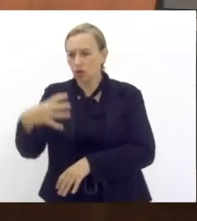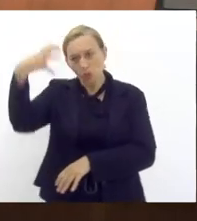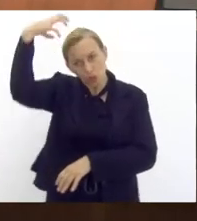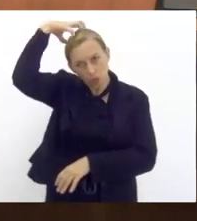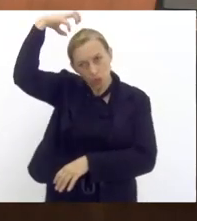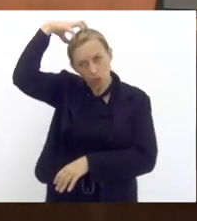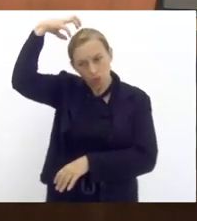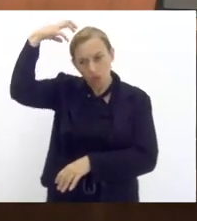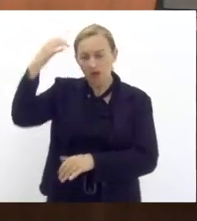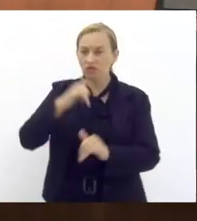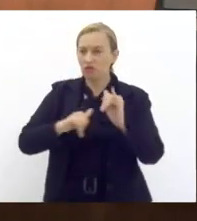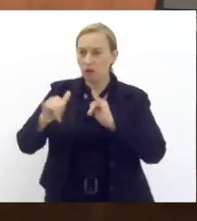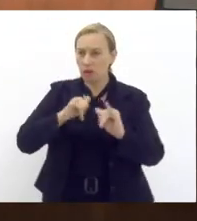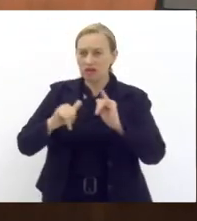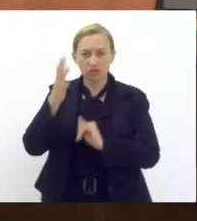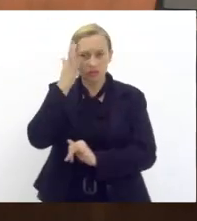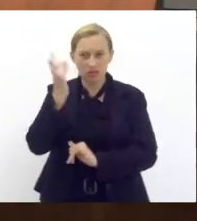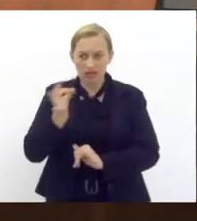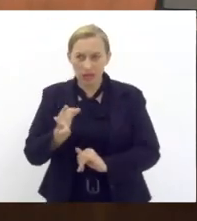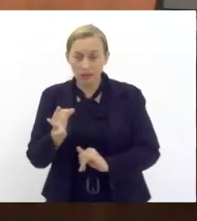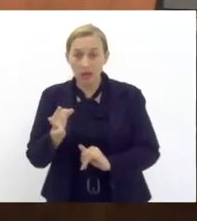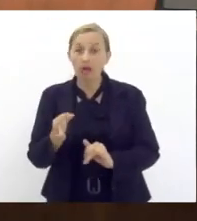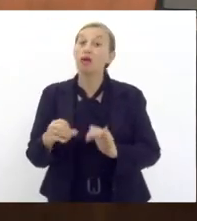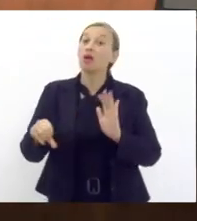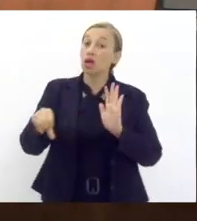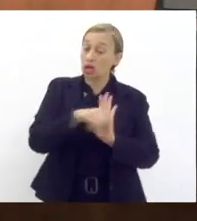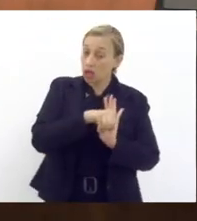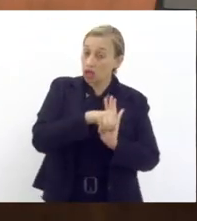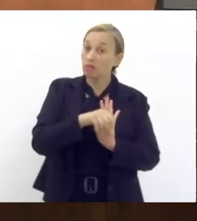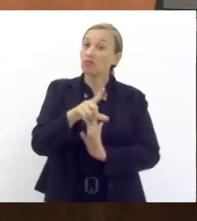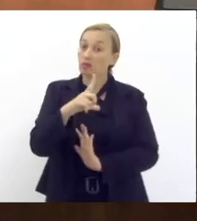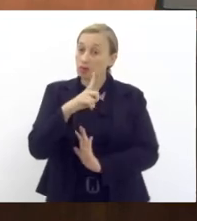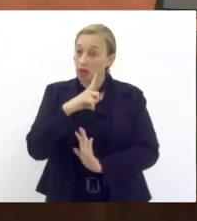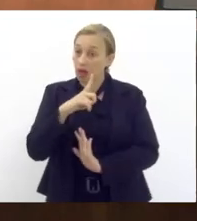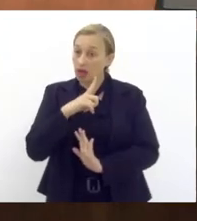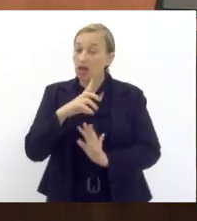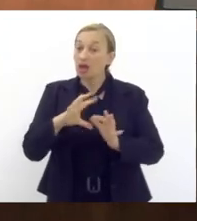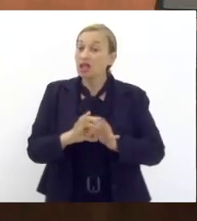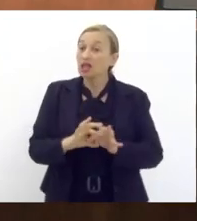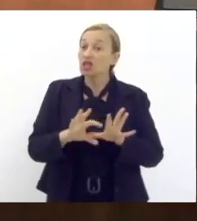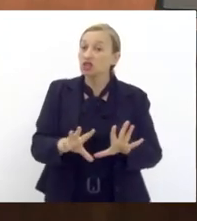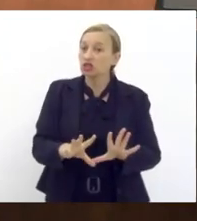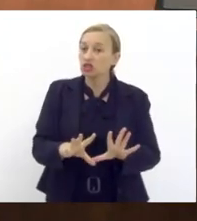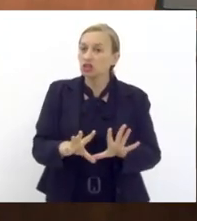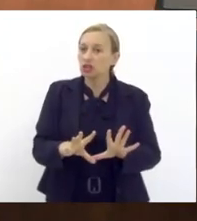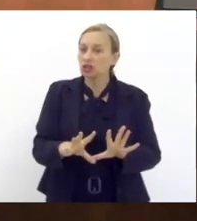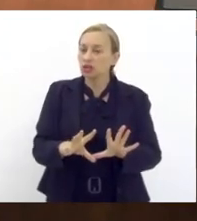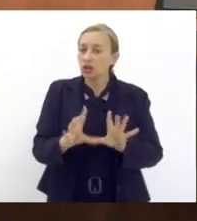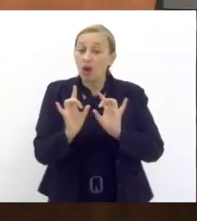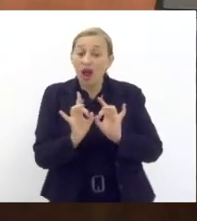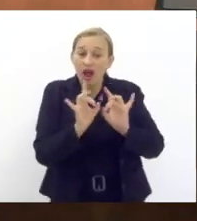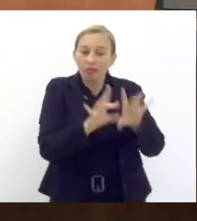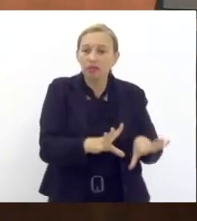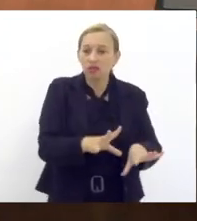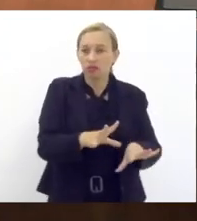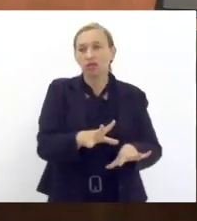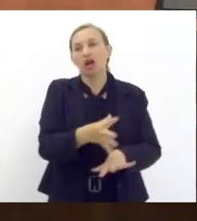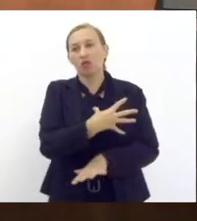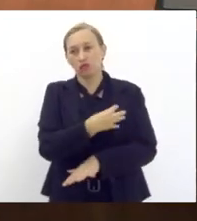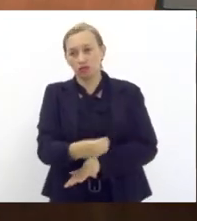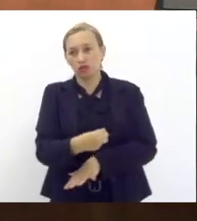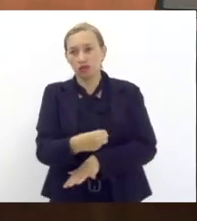existe essa lei, ela comete o crime, né, deixando ao abandono, e